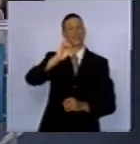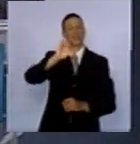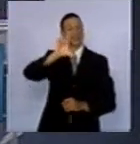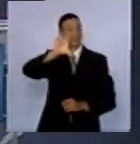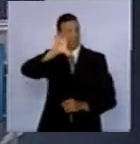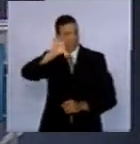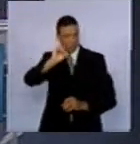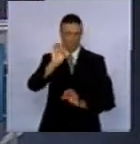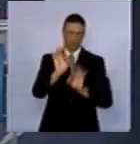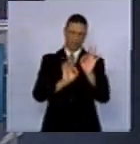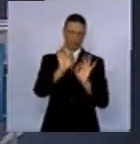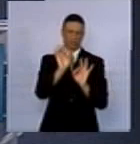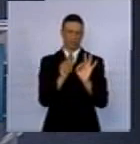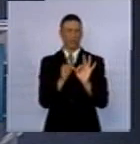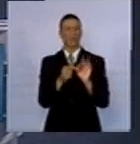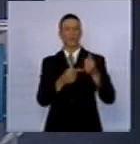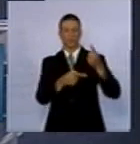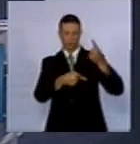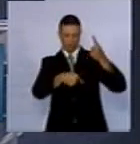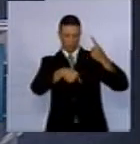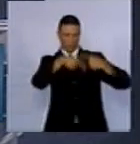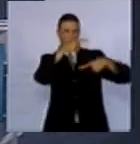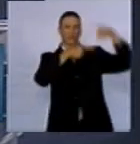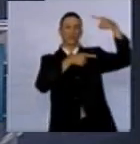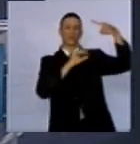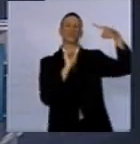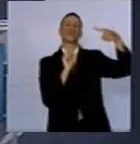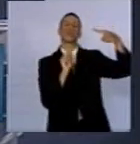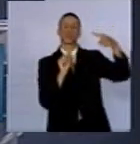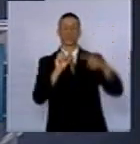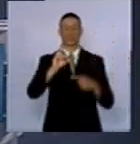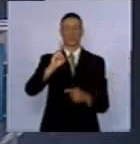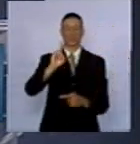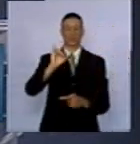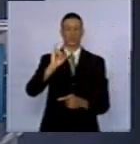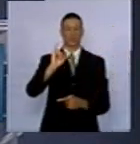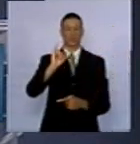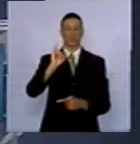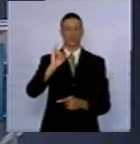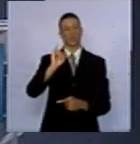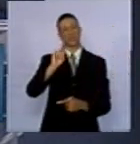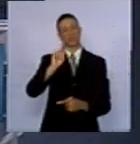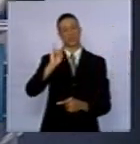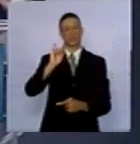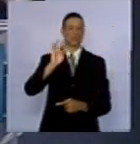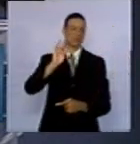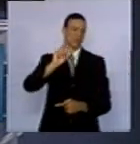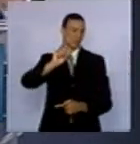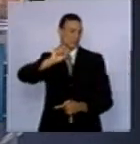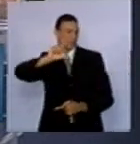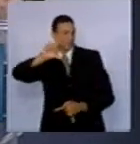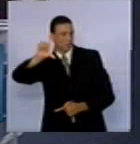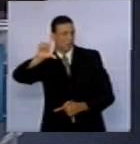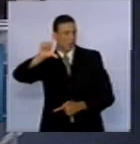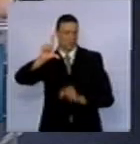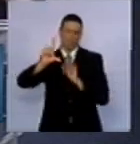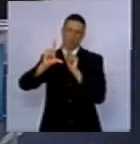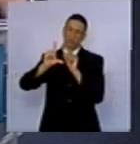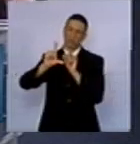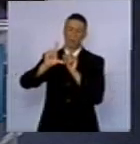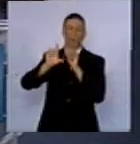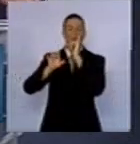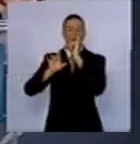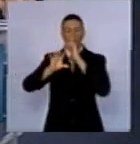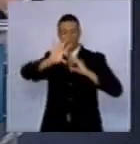começou a ter um desenvolvimento de um processo de digitalização em que uma determinada plataforma é capaz de